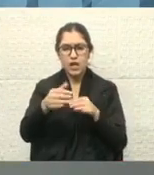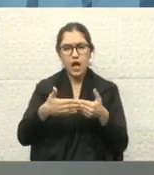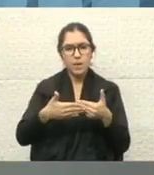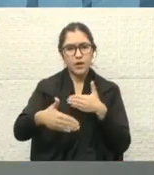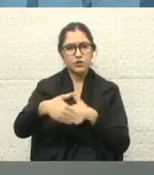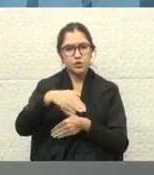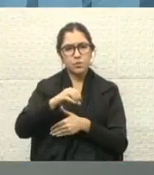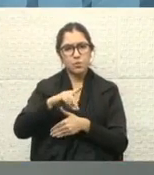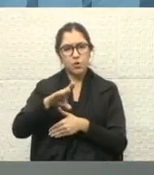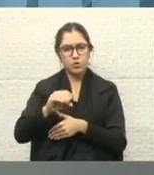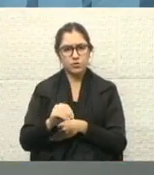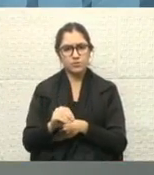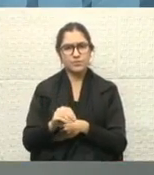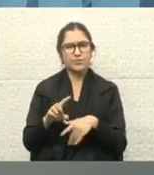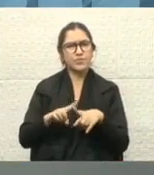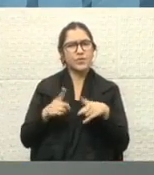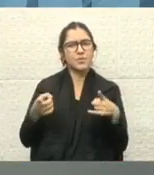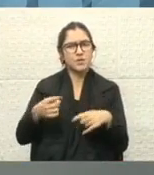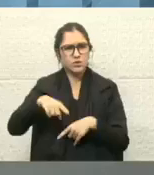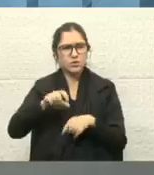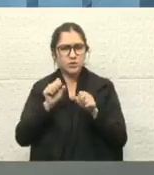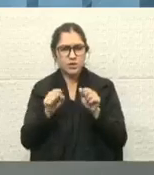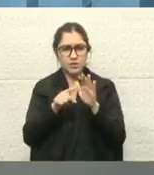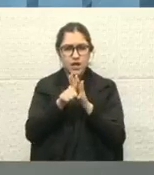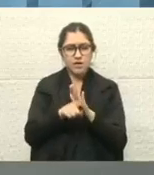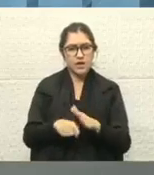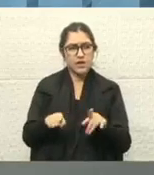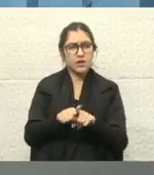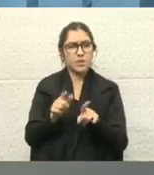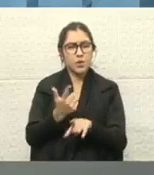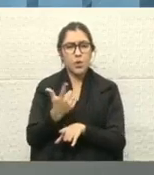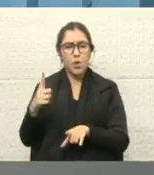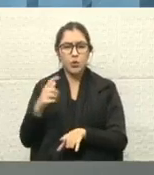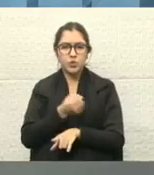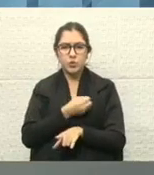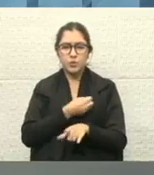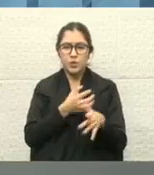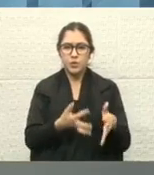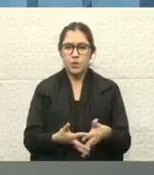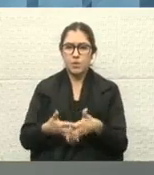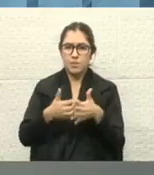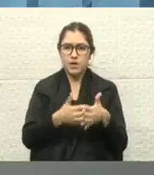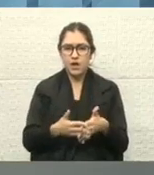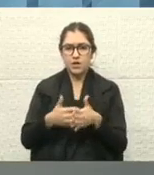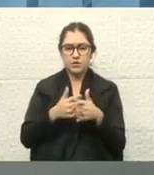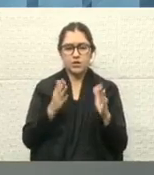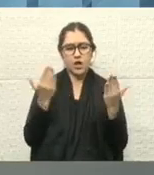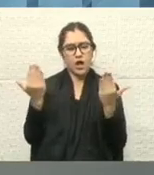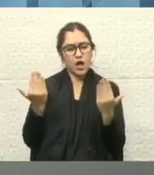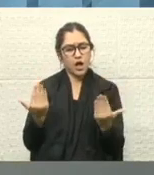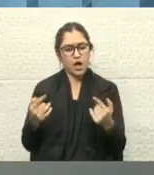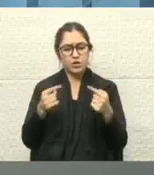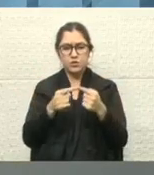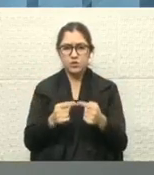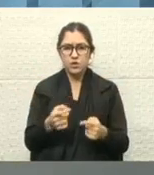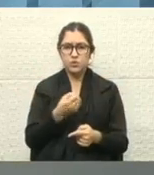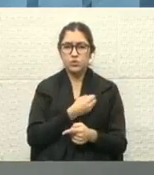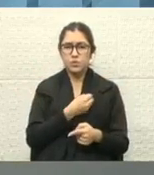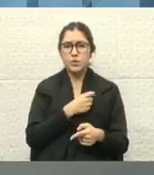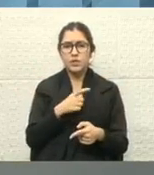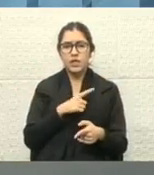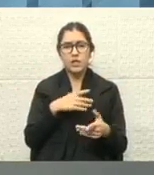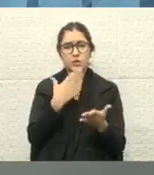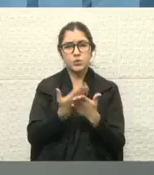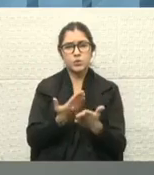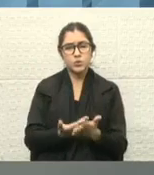partir do módulo. Mas nós podemos avaliar também um outro número complexo associado ao número que está